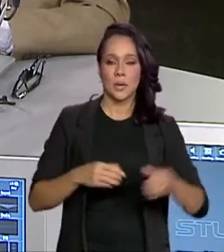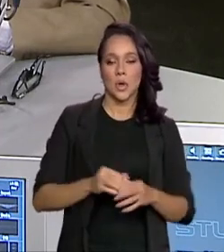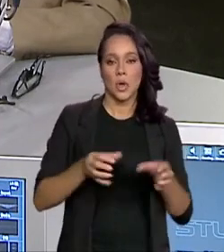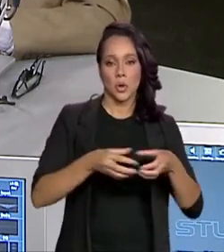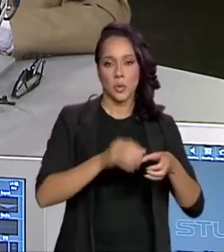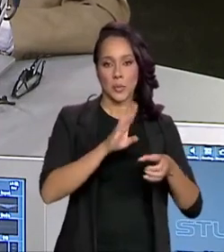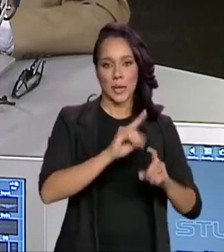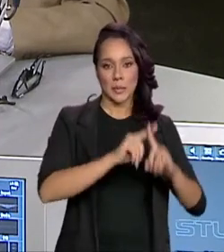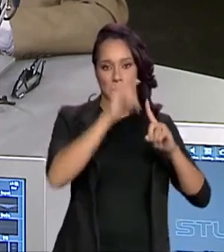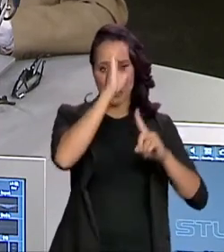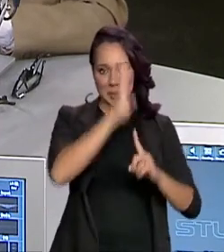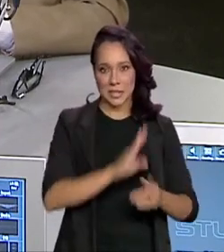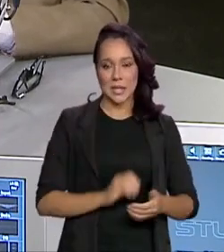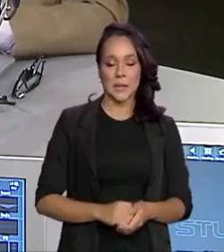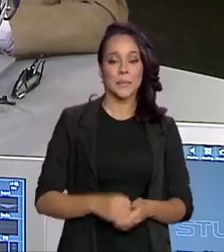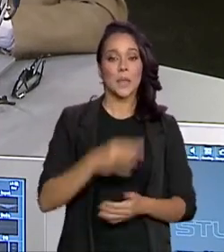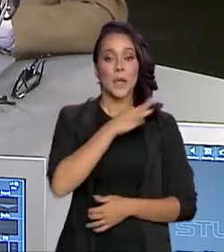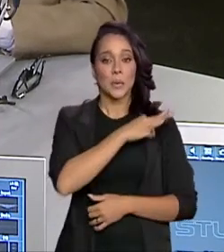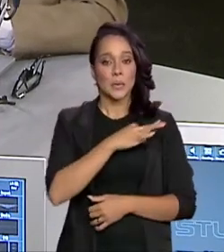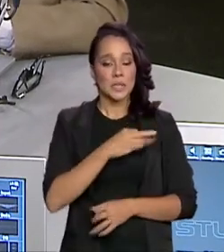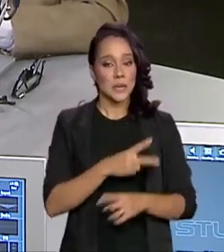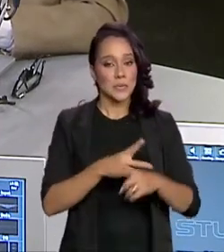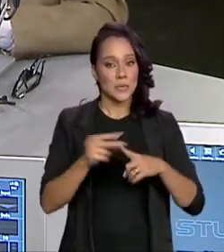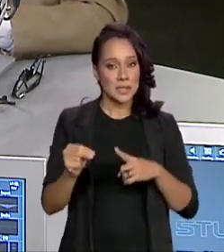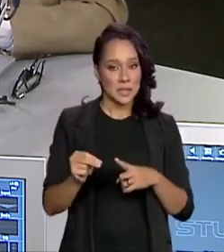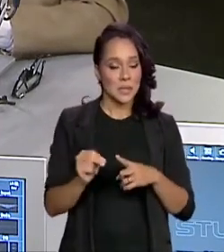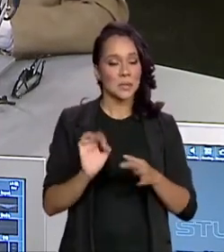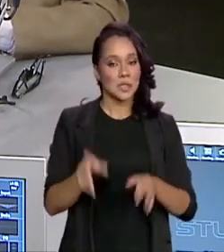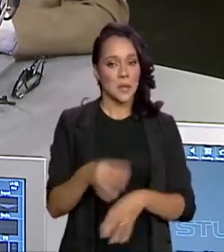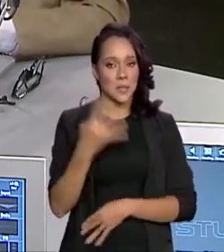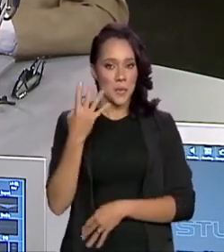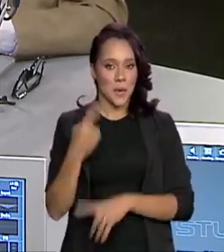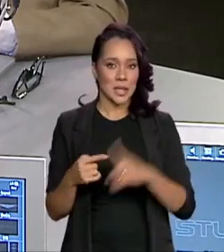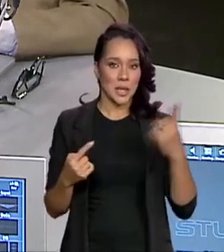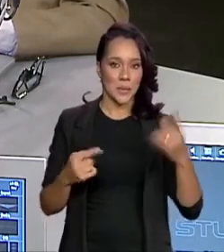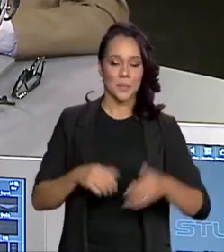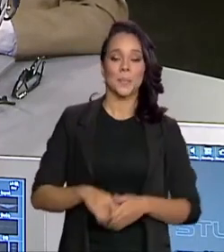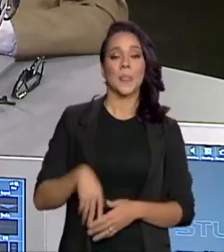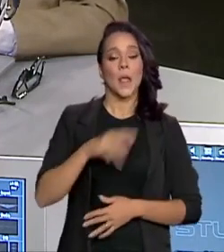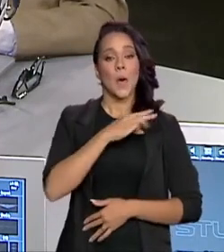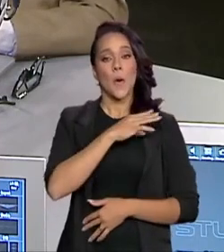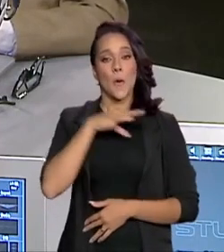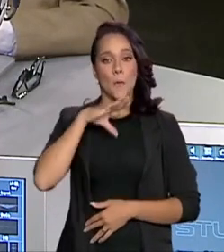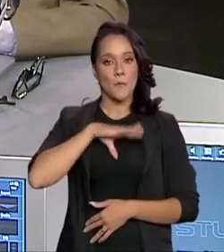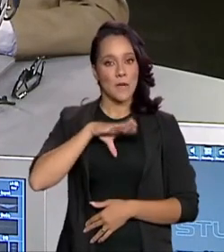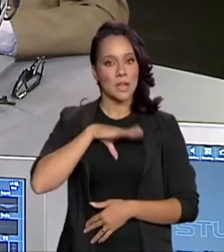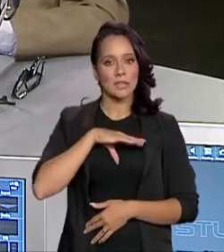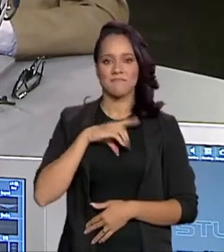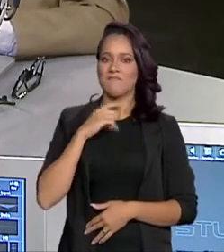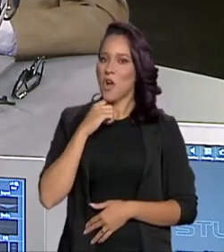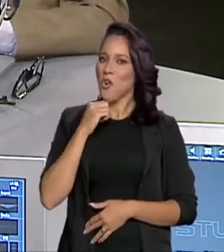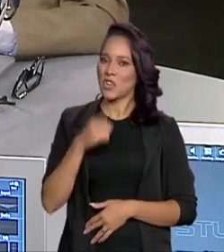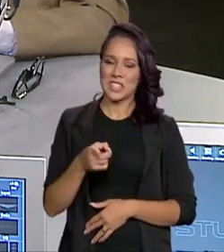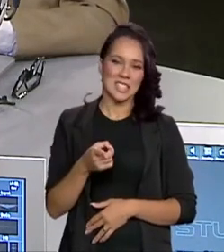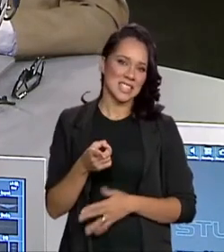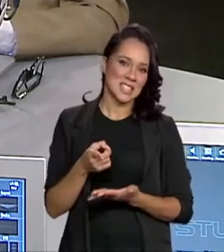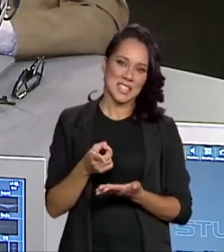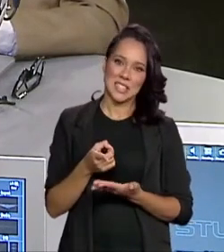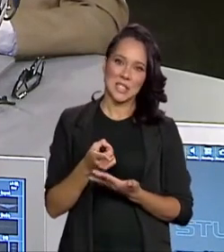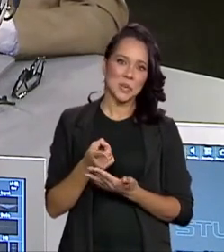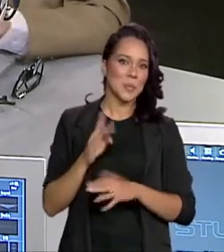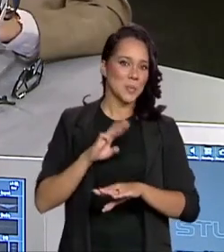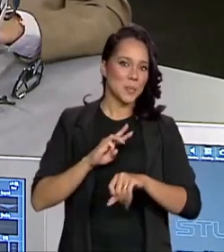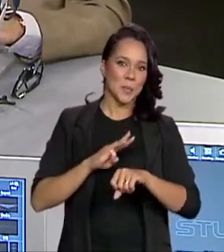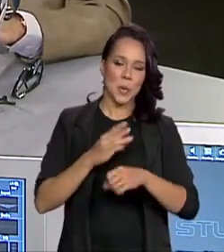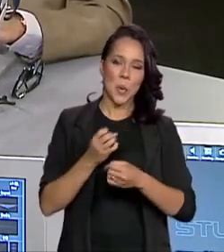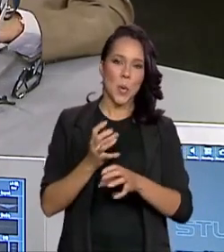B do Campeonato Brasileiro, o Cruzeiro venceu o Novo Horizontino por 4-1, o Vasco não conseguiu acesso matematicamente porque